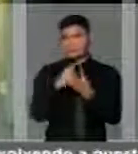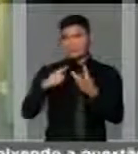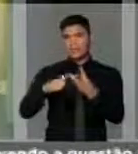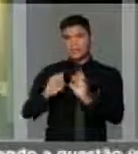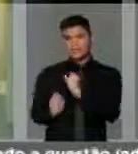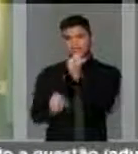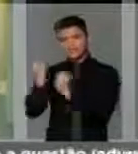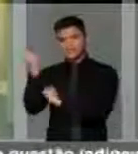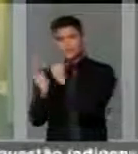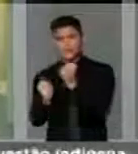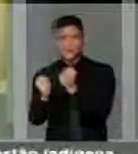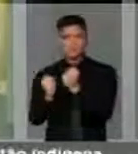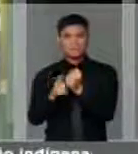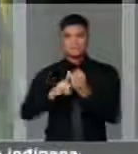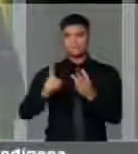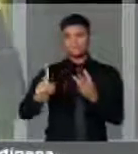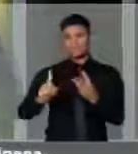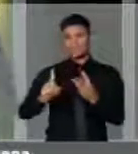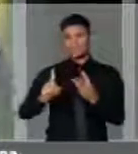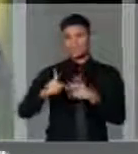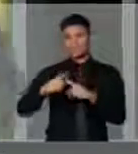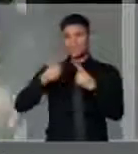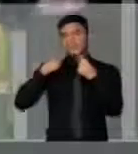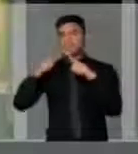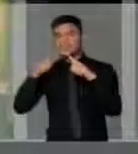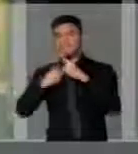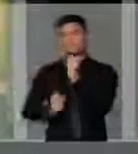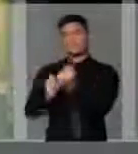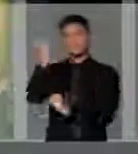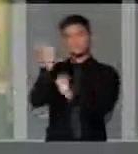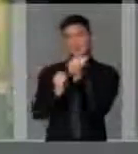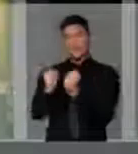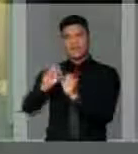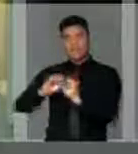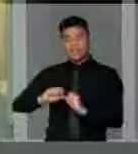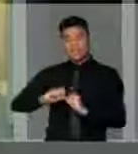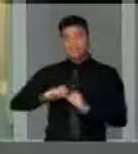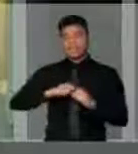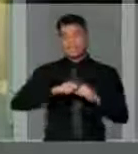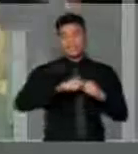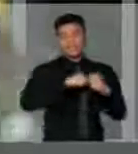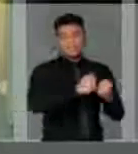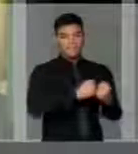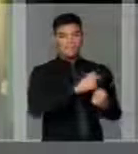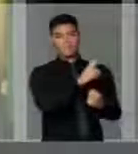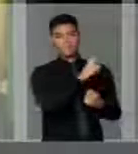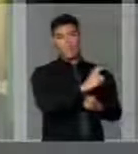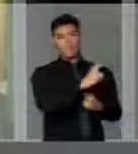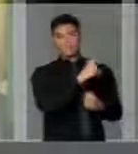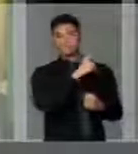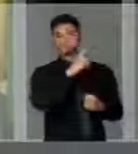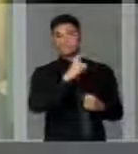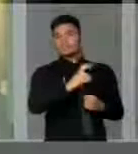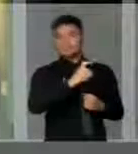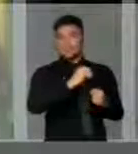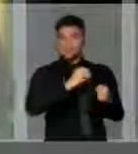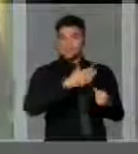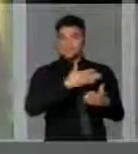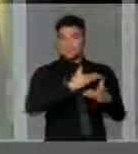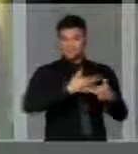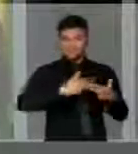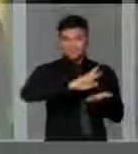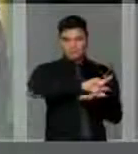que os senhores criticam. Critica o setor produtivo e defende 550 ônibus que estão passando pelas estradas,